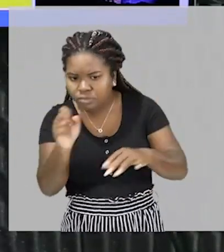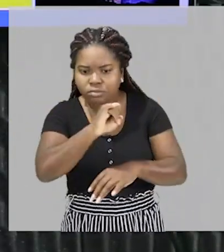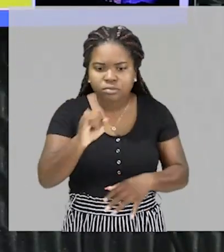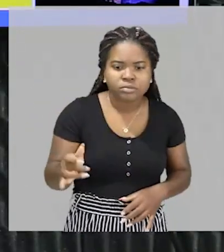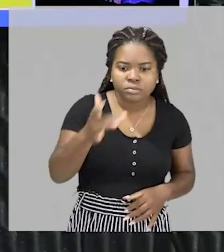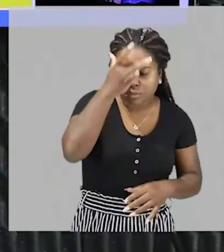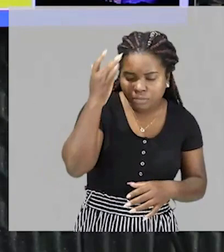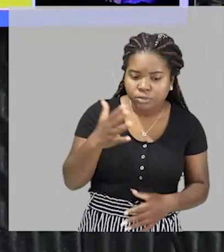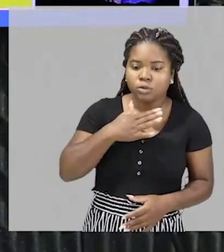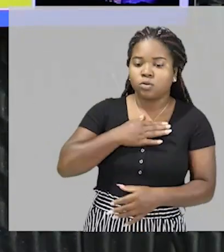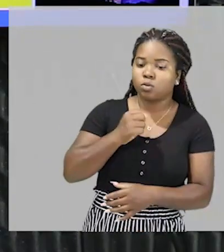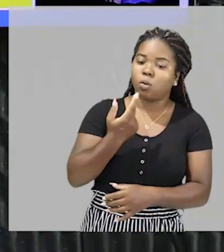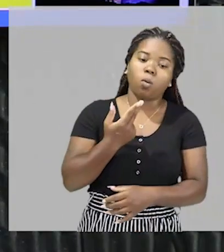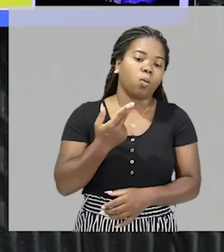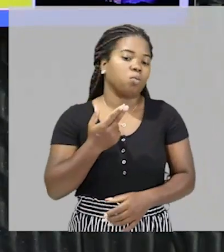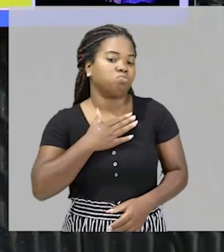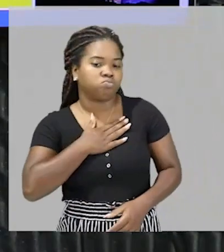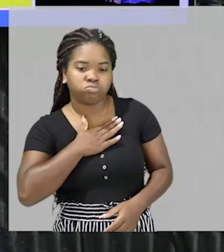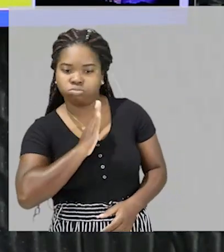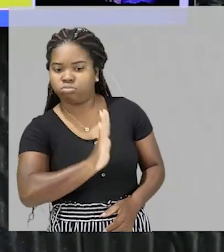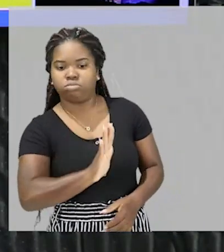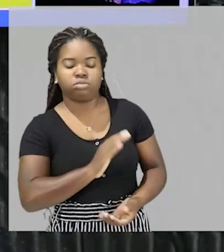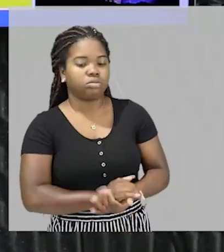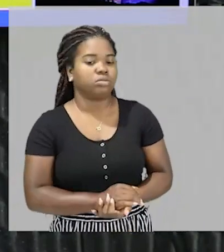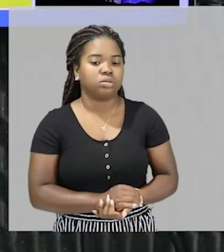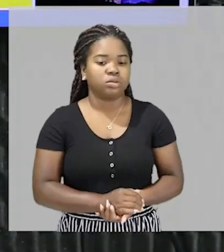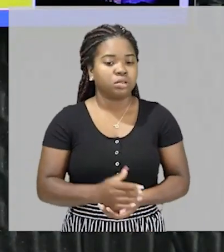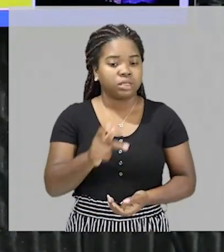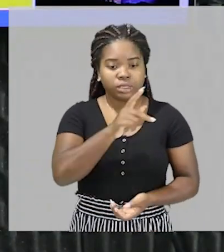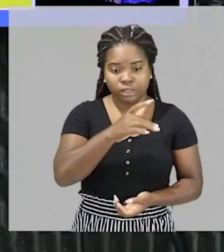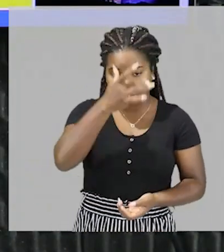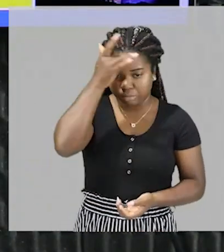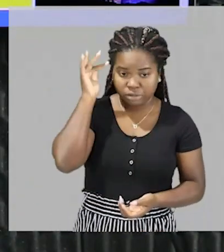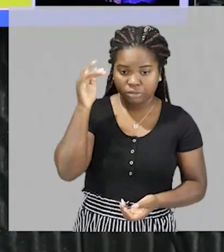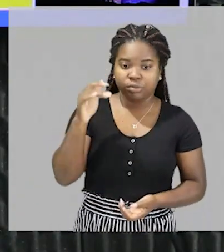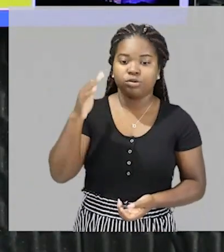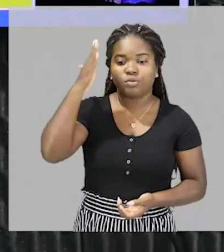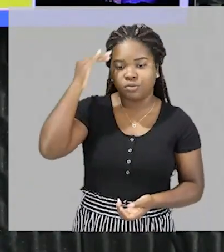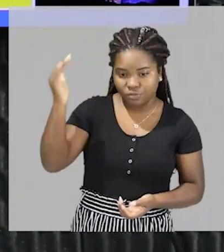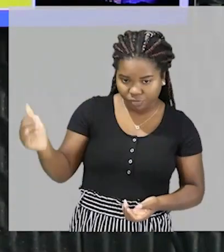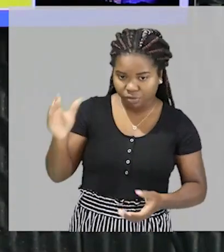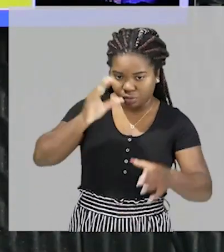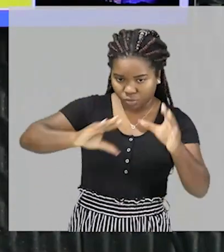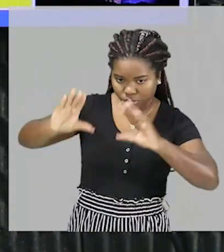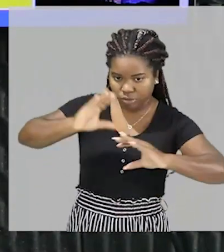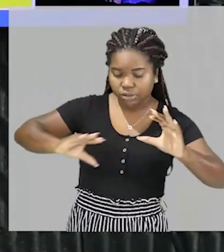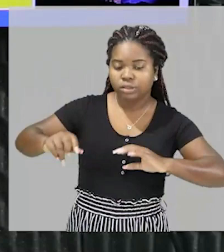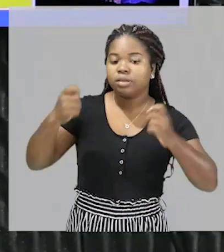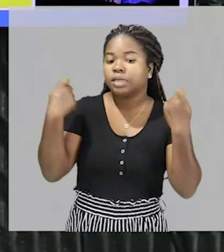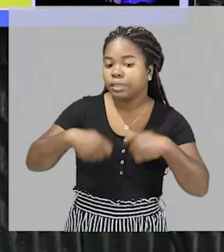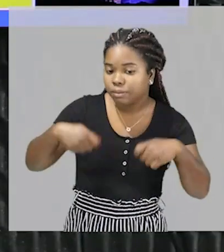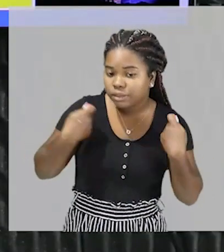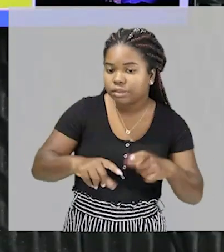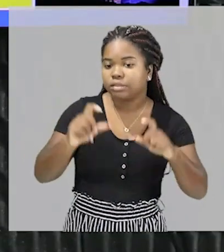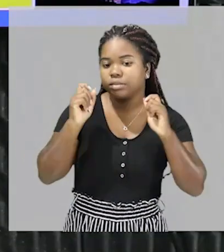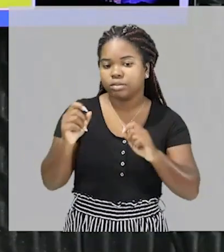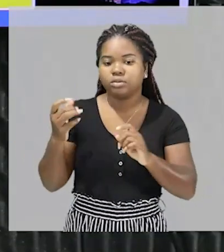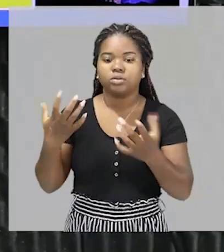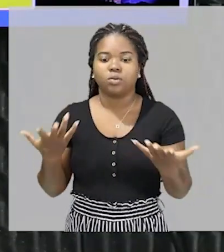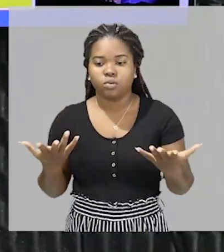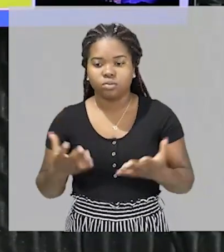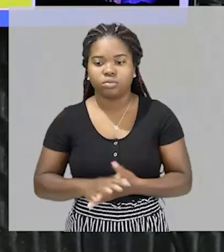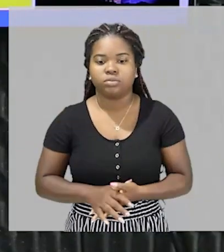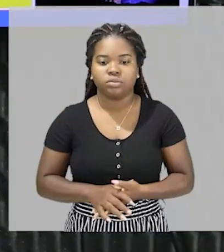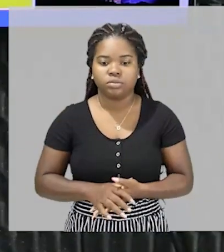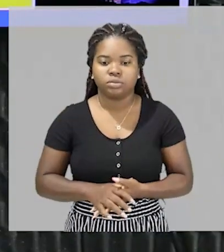público gostou ou não. Ou seja, esse artista que é cantor, ele precisa ser performático para fazer um